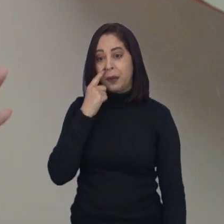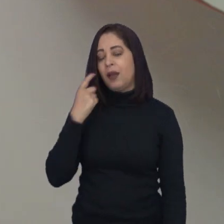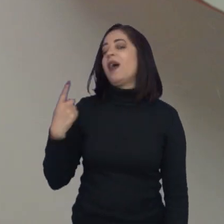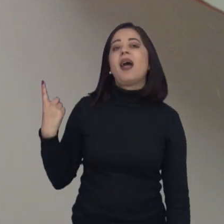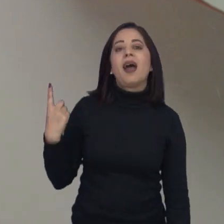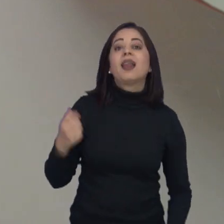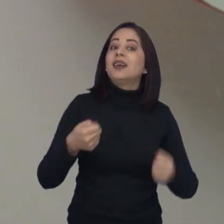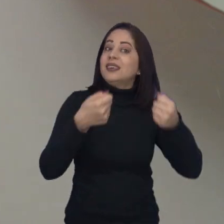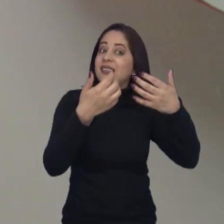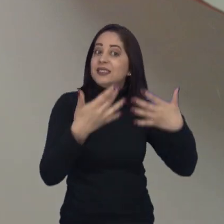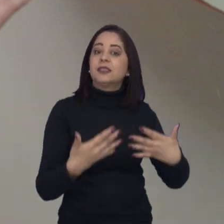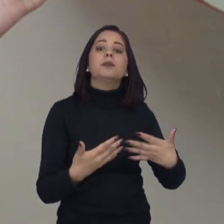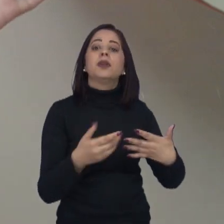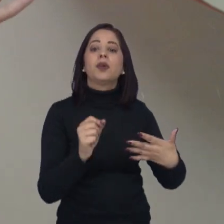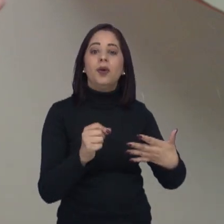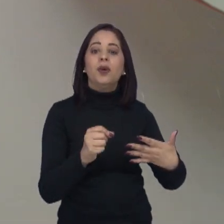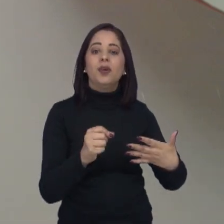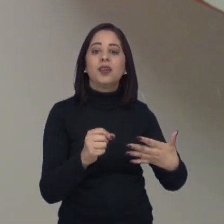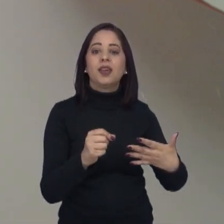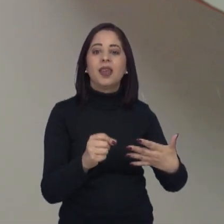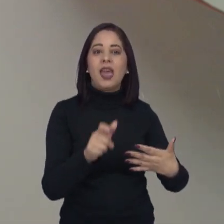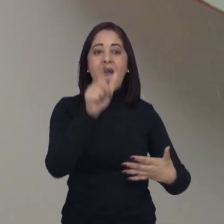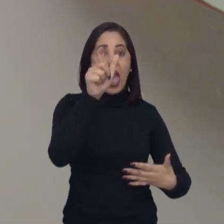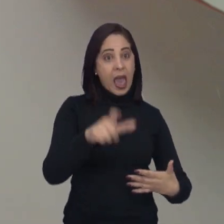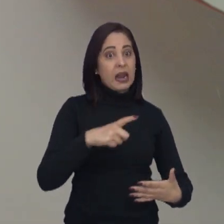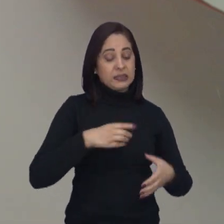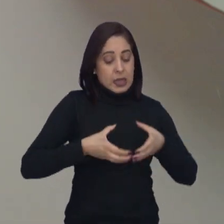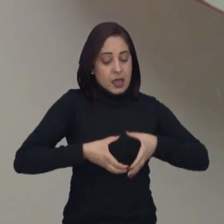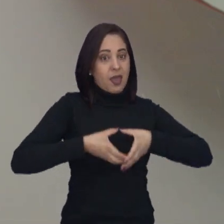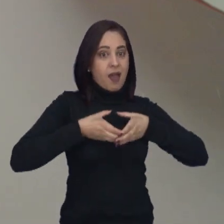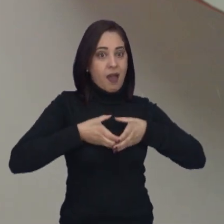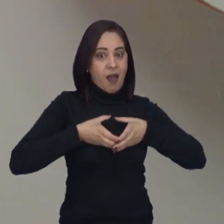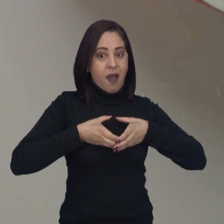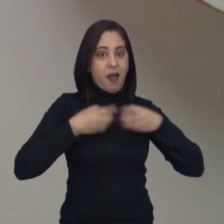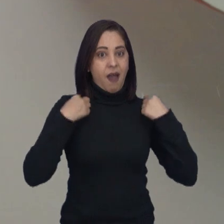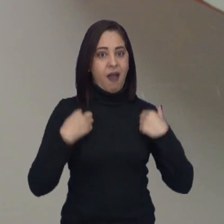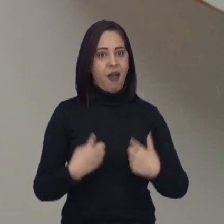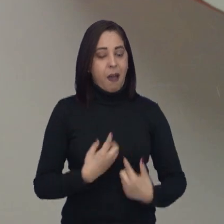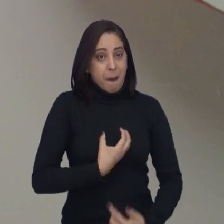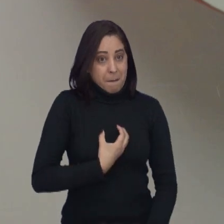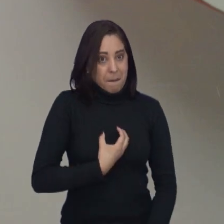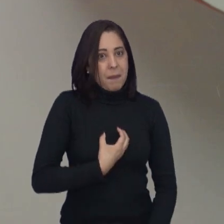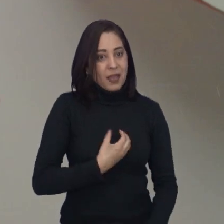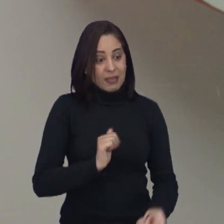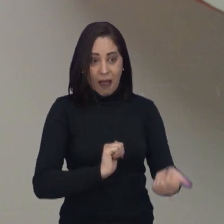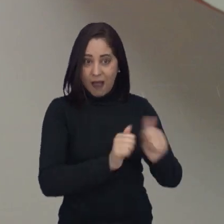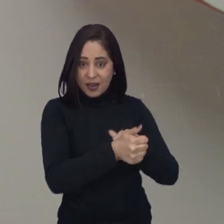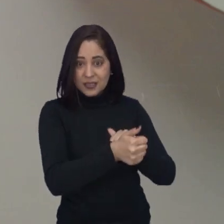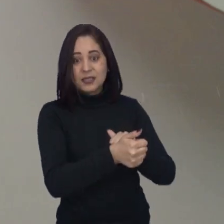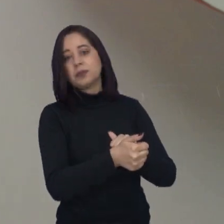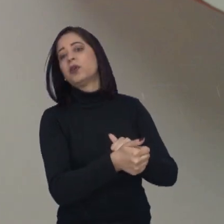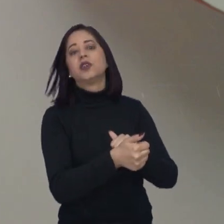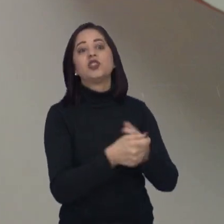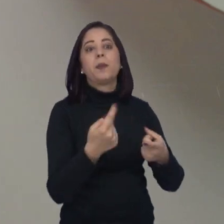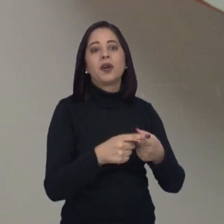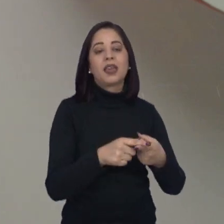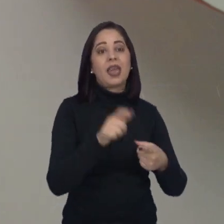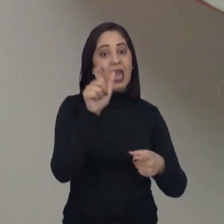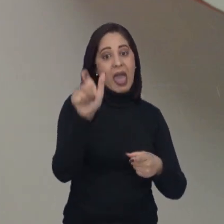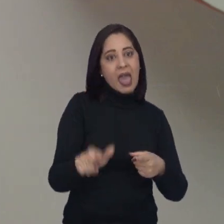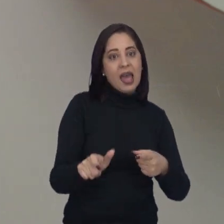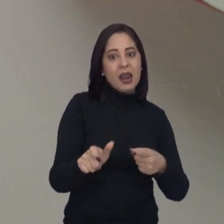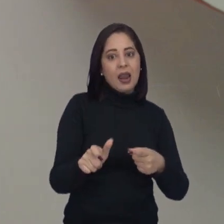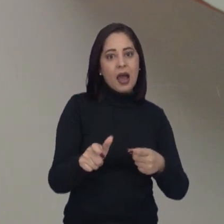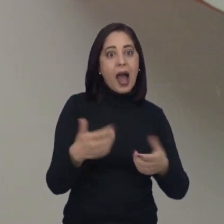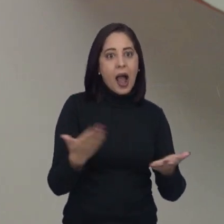gente, é que não deu tempo da gente falar, mas ela estava cheia de medalhas ali atrás e depois do vitiligo, ela começou a correr e